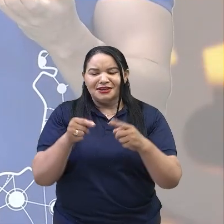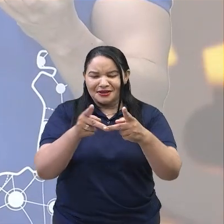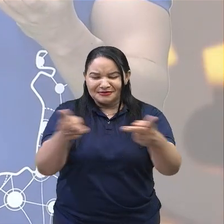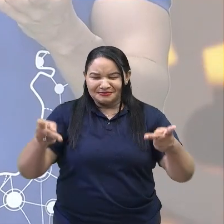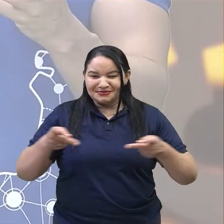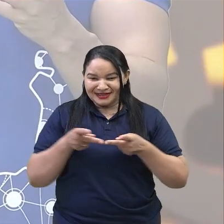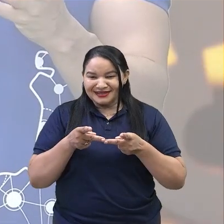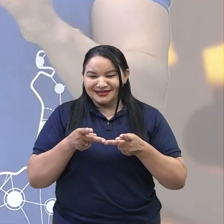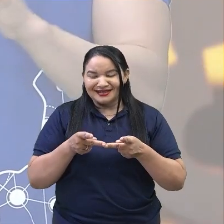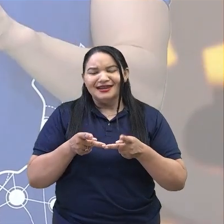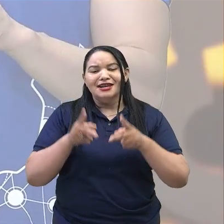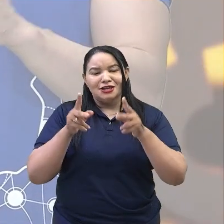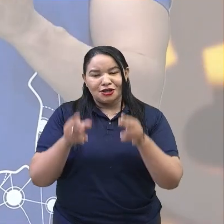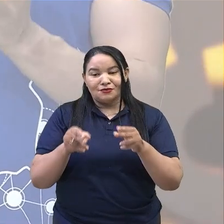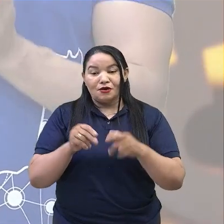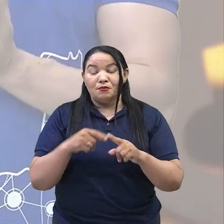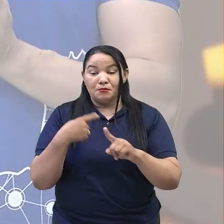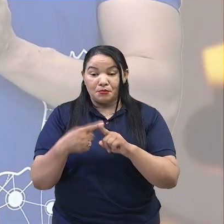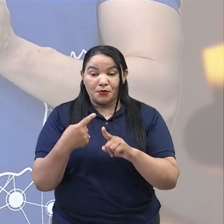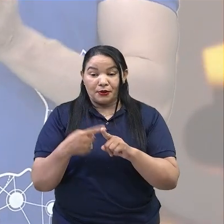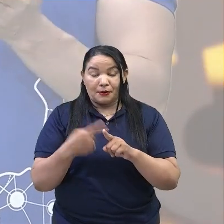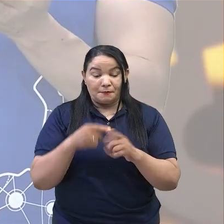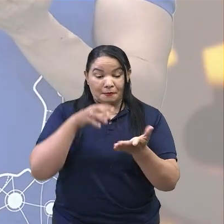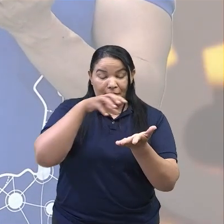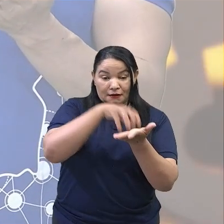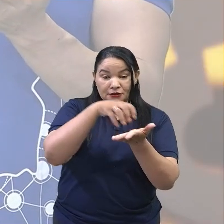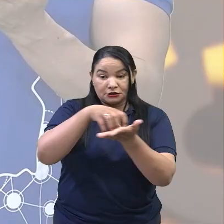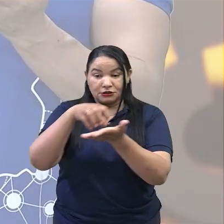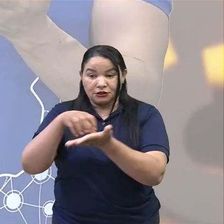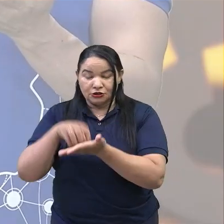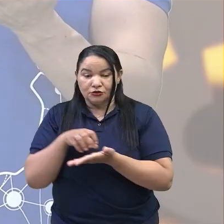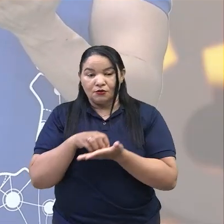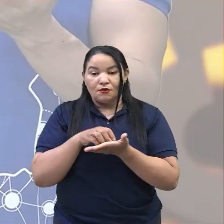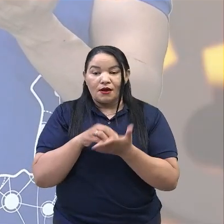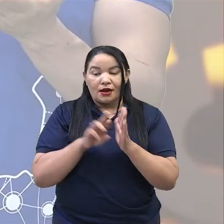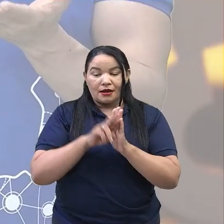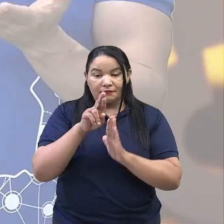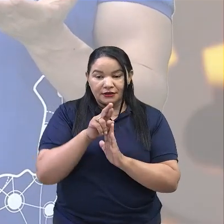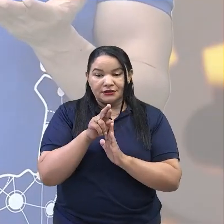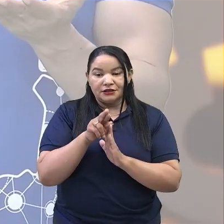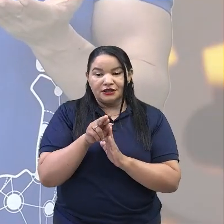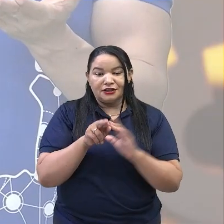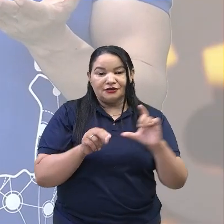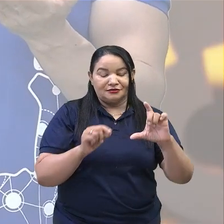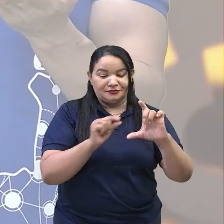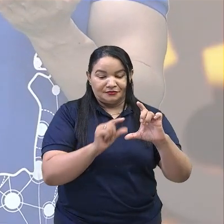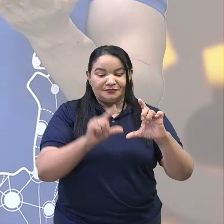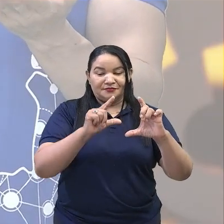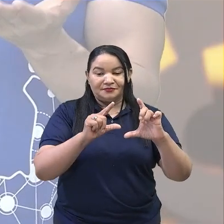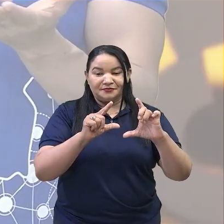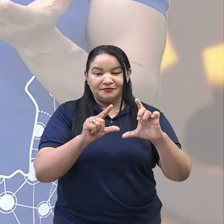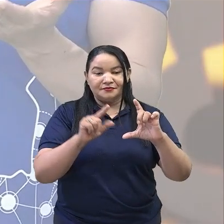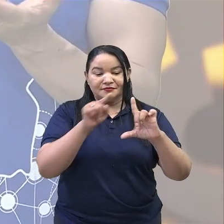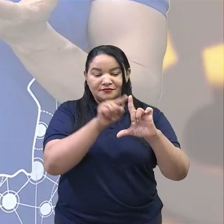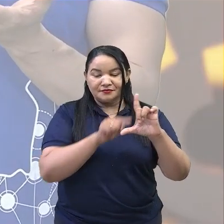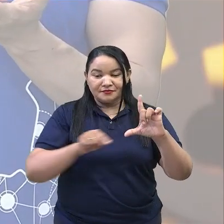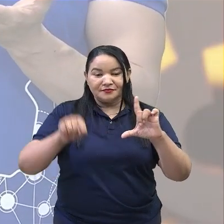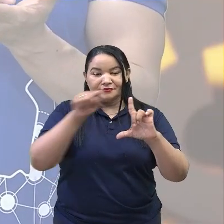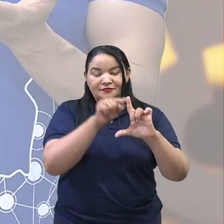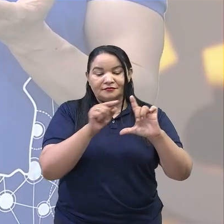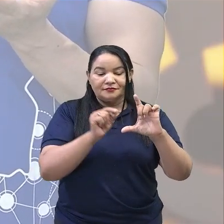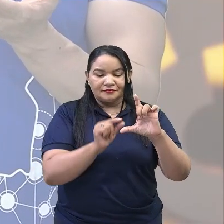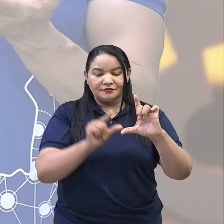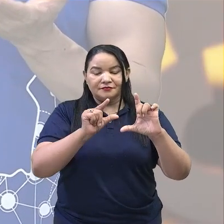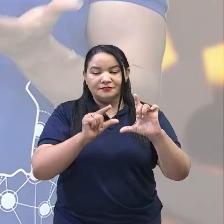Cada setor corresponde a uma parte de um total de 100. Então, cada fatia, já que a gente está falando de pizza, né? Cada